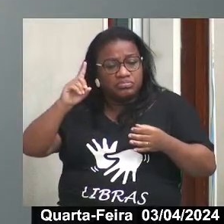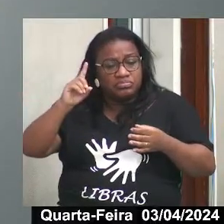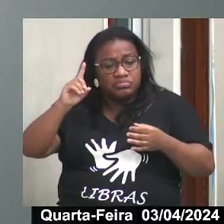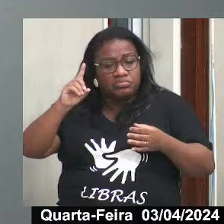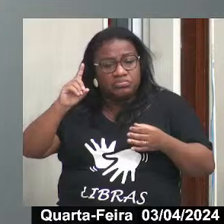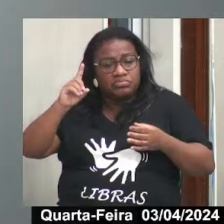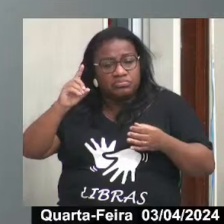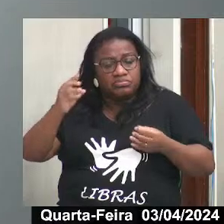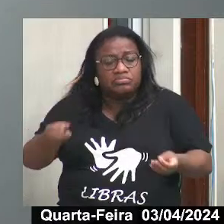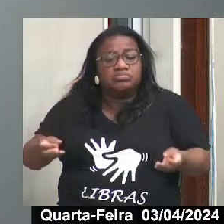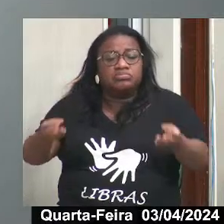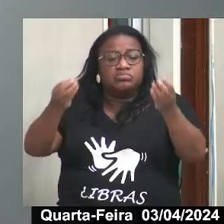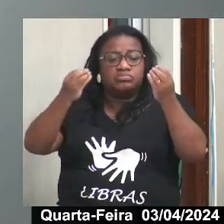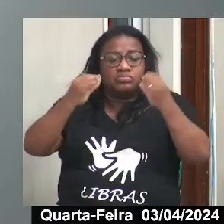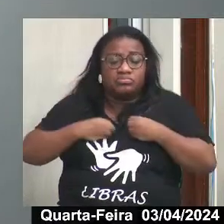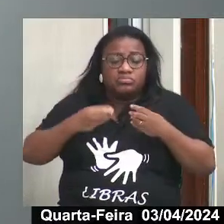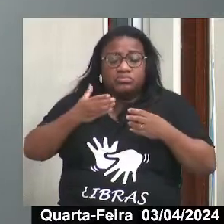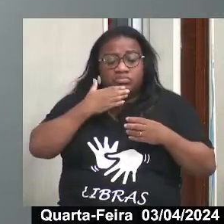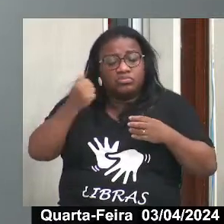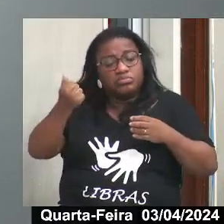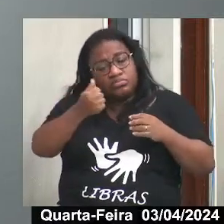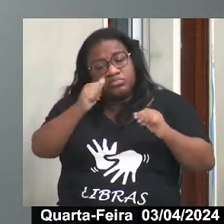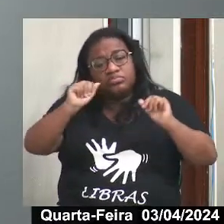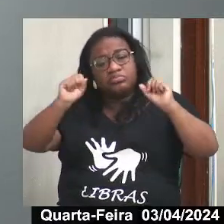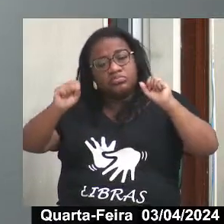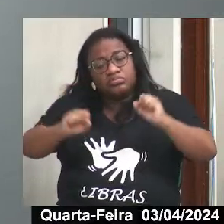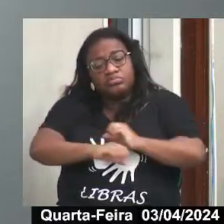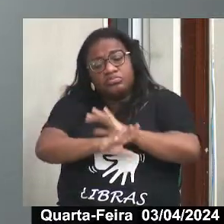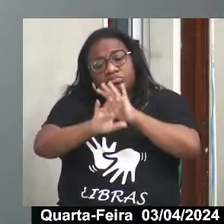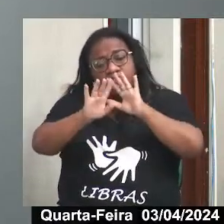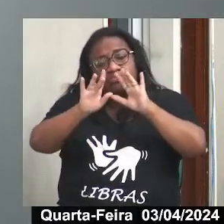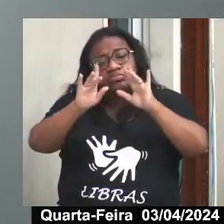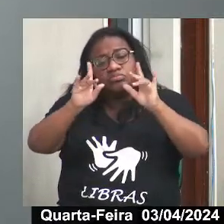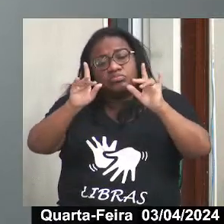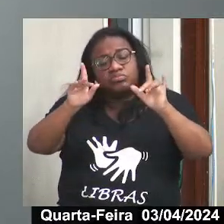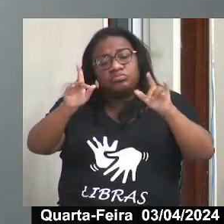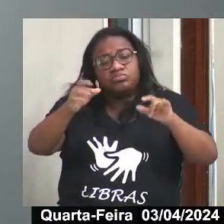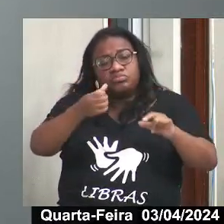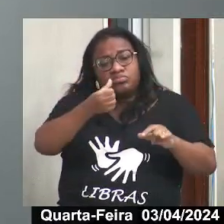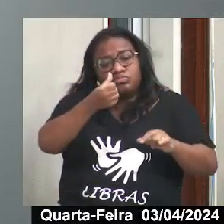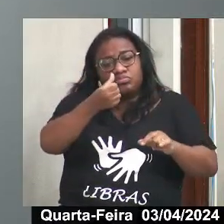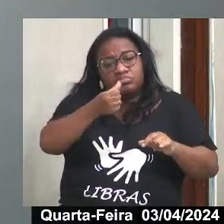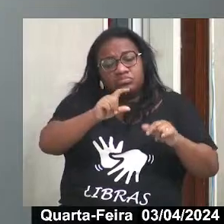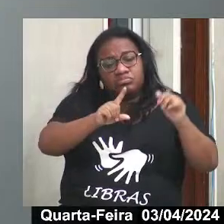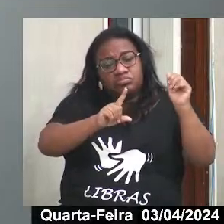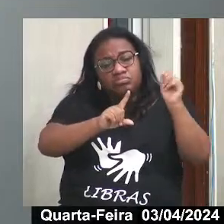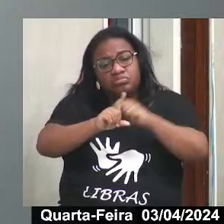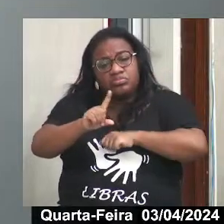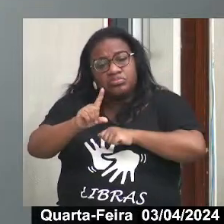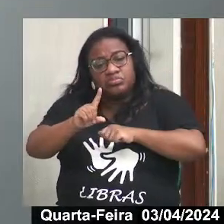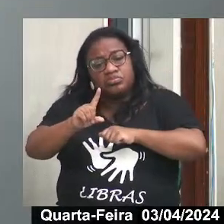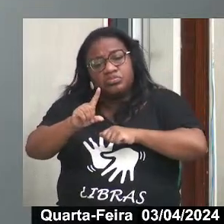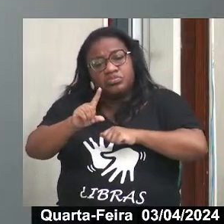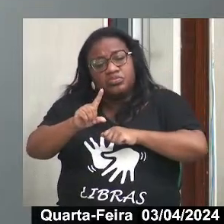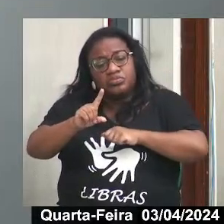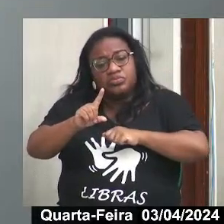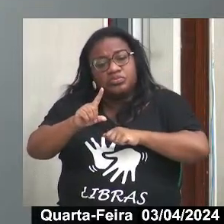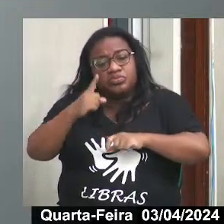vai nos recompensar de uma maneira gloriosa durante esses 6 meses que falta do nosso